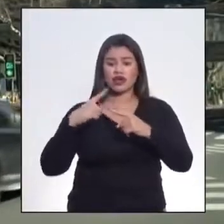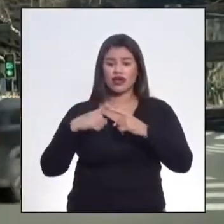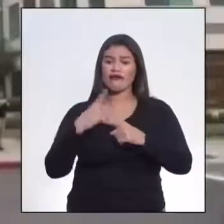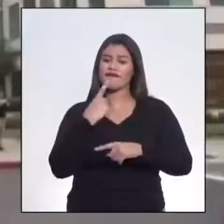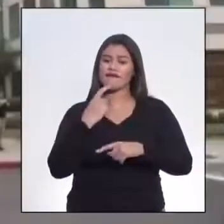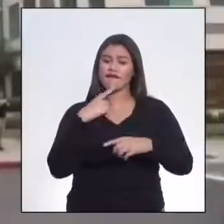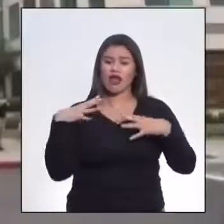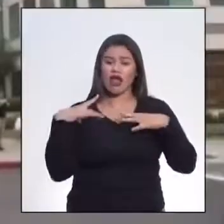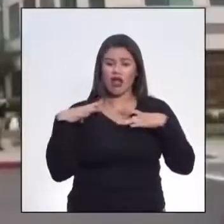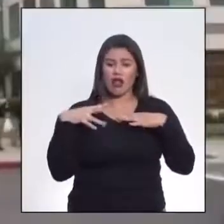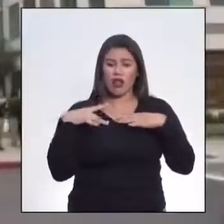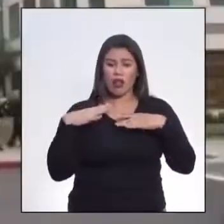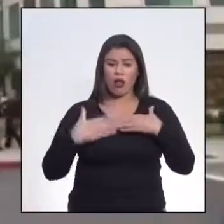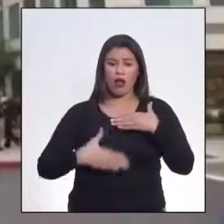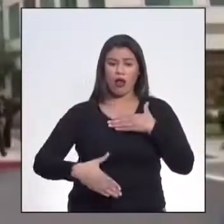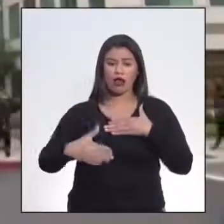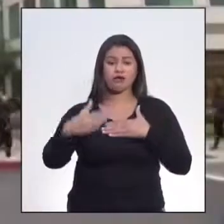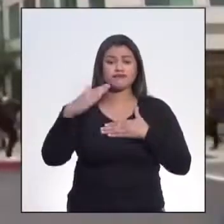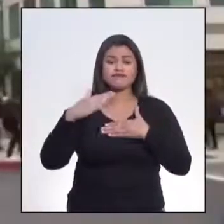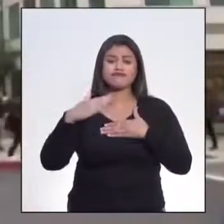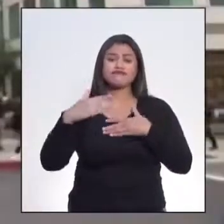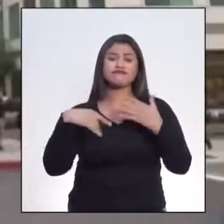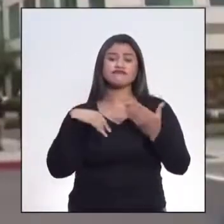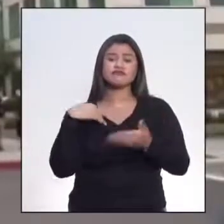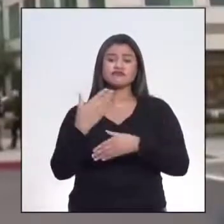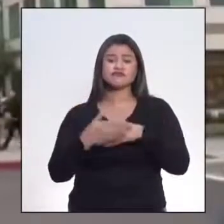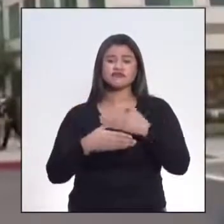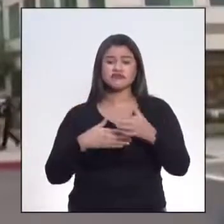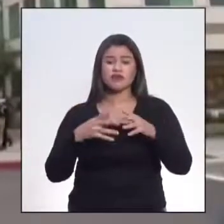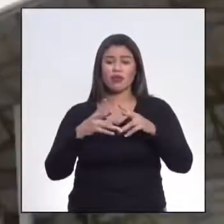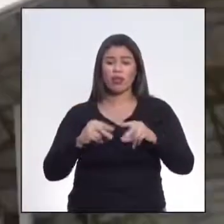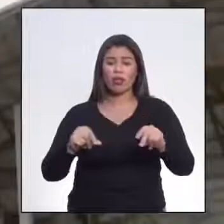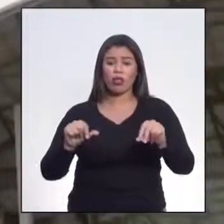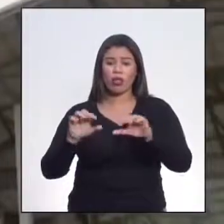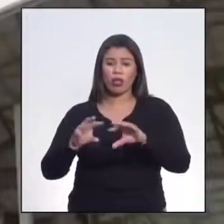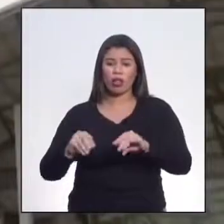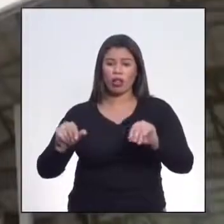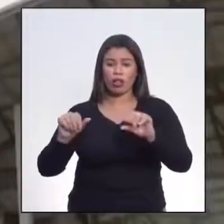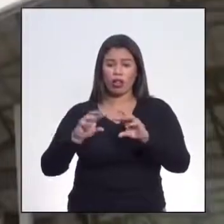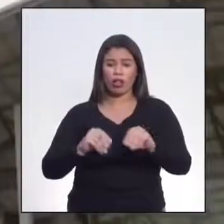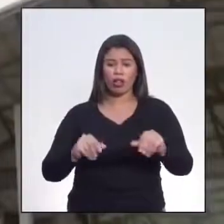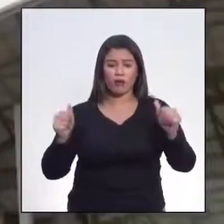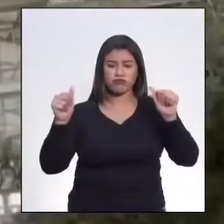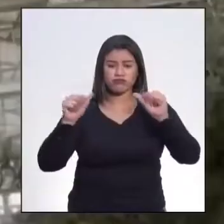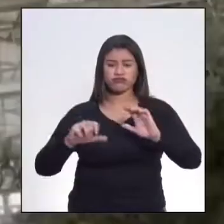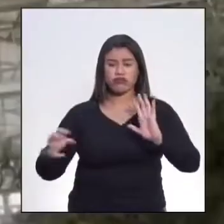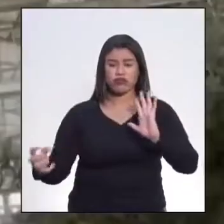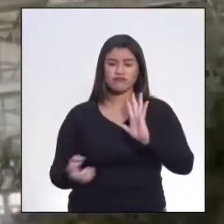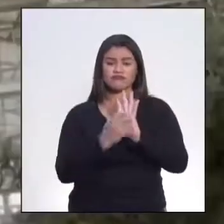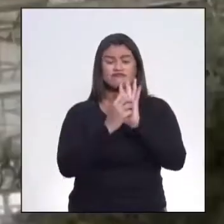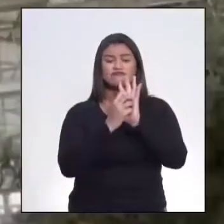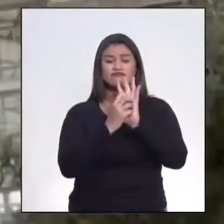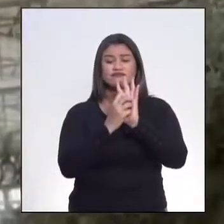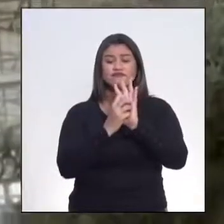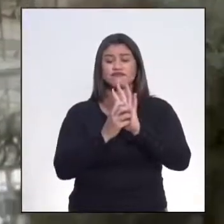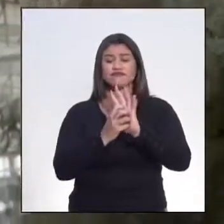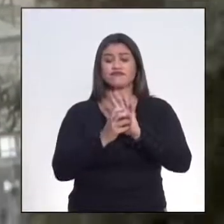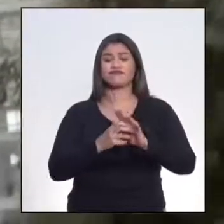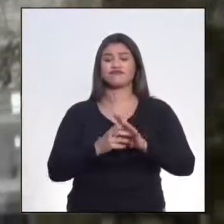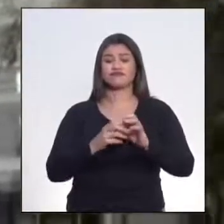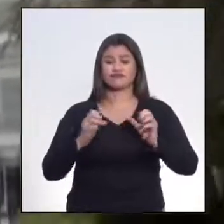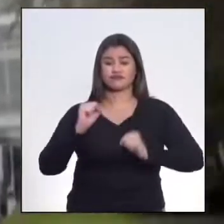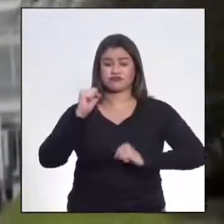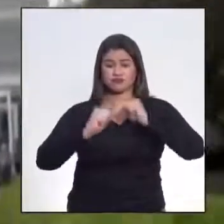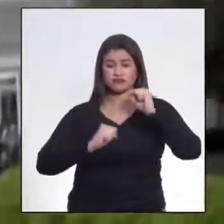Ano Novo, à medida em que as cadeias de suprimentos de vários setores sentem o impacto. A multinacional